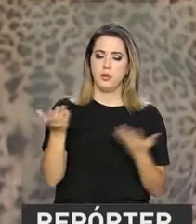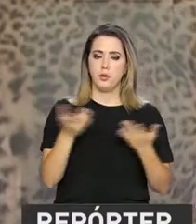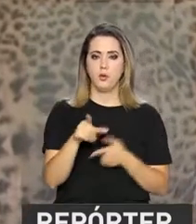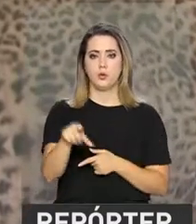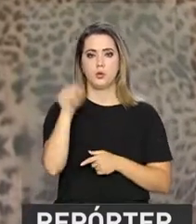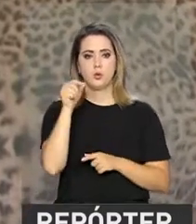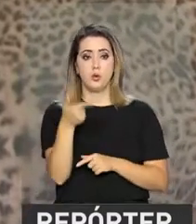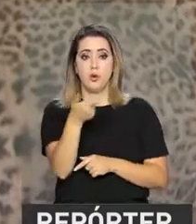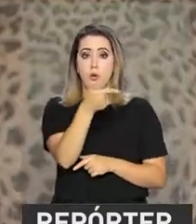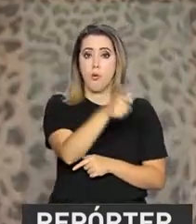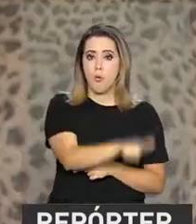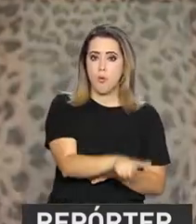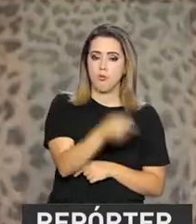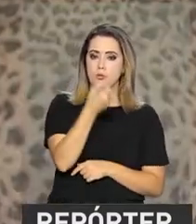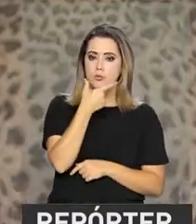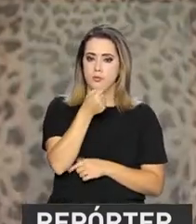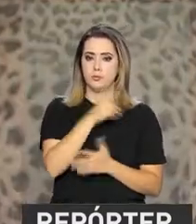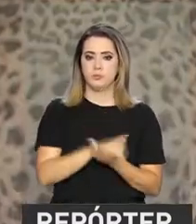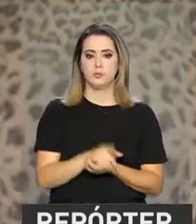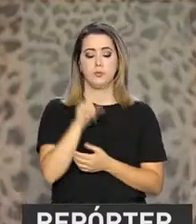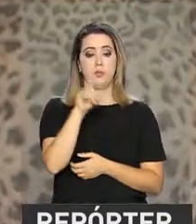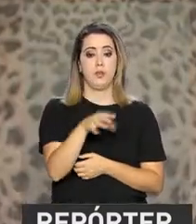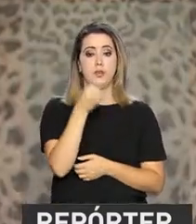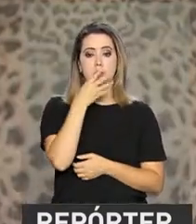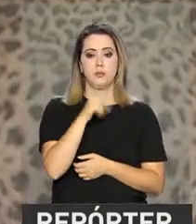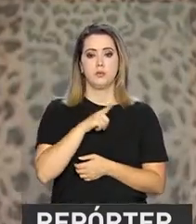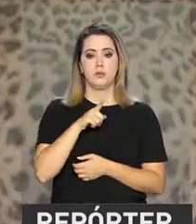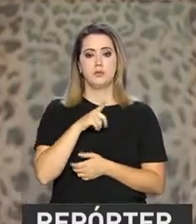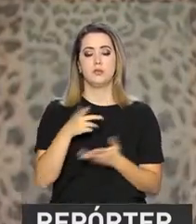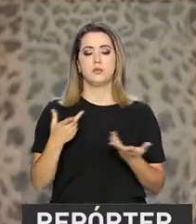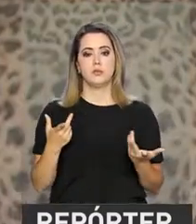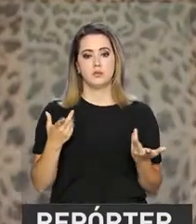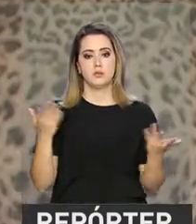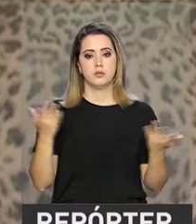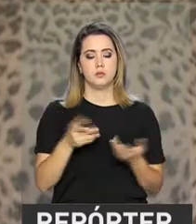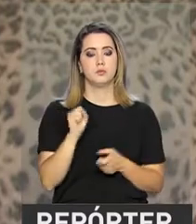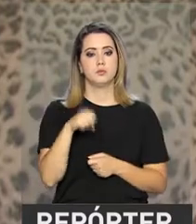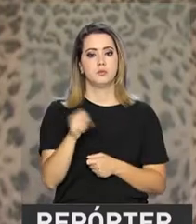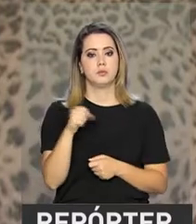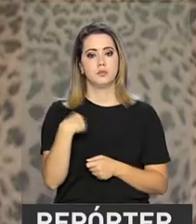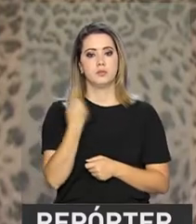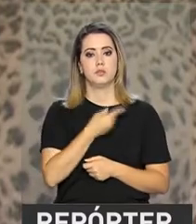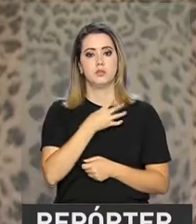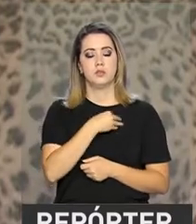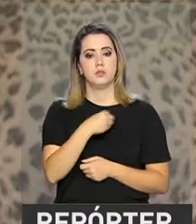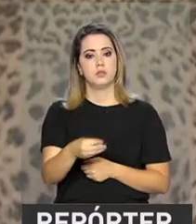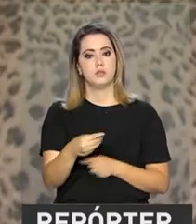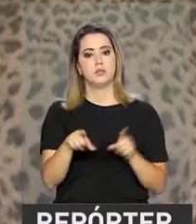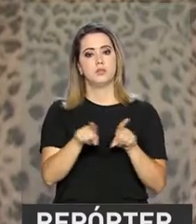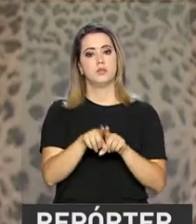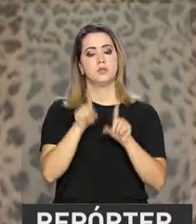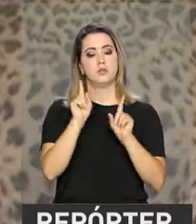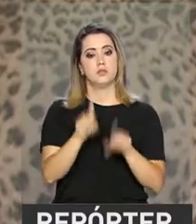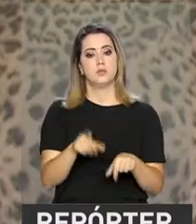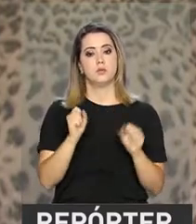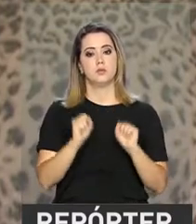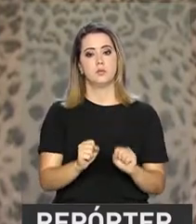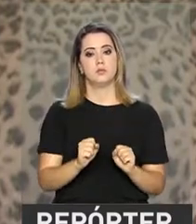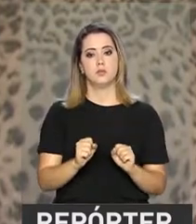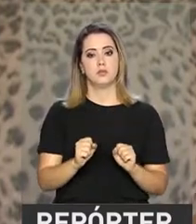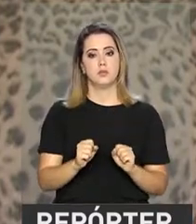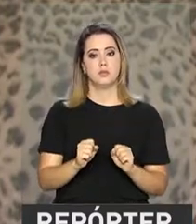do gustavo muito bom saber que agora é se importa com nossos filhos né é uma maneira de